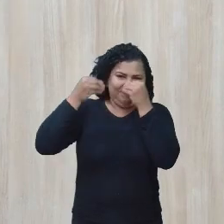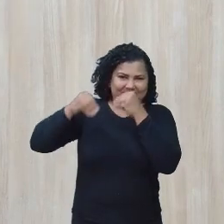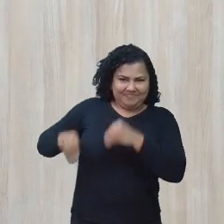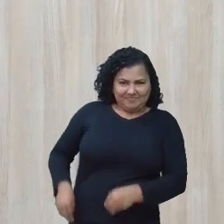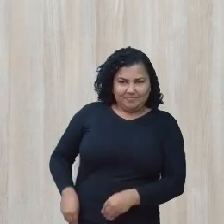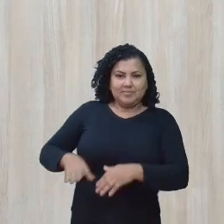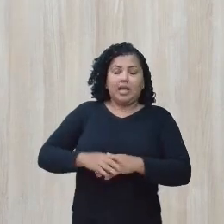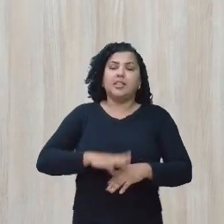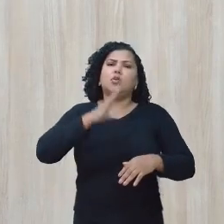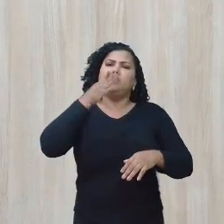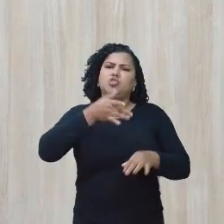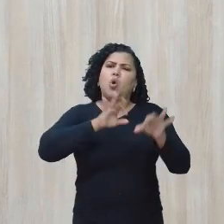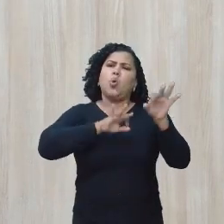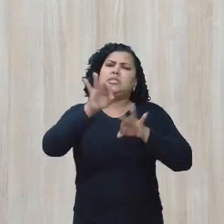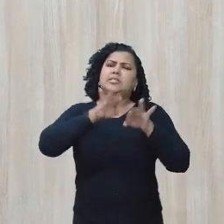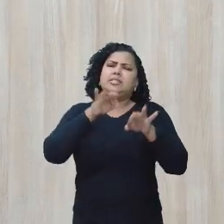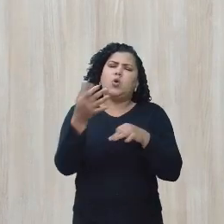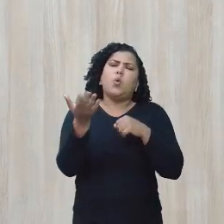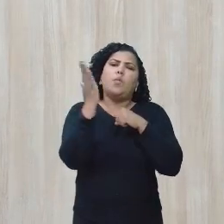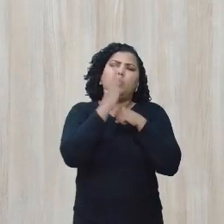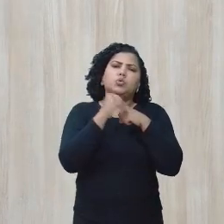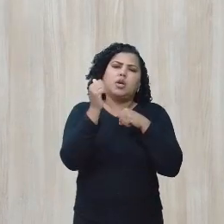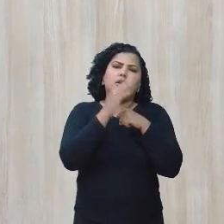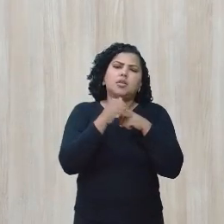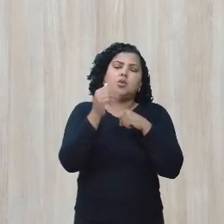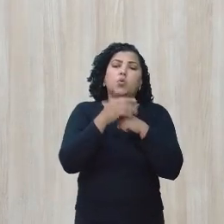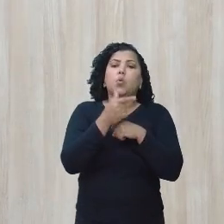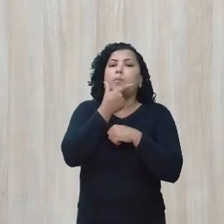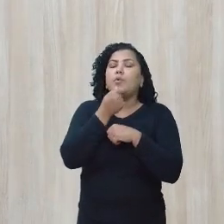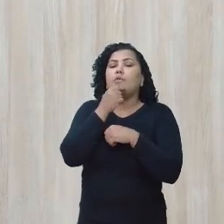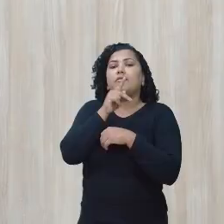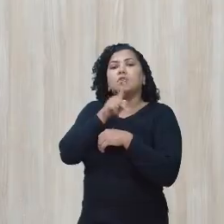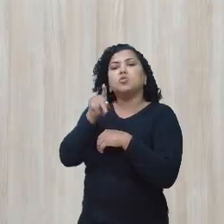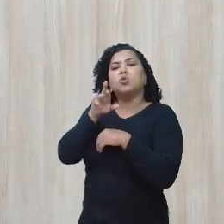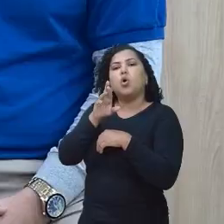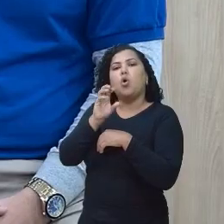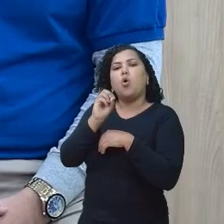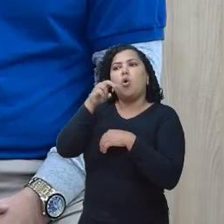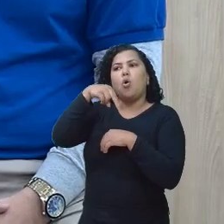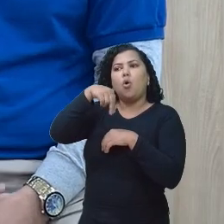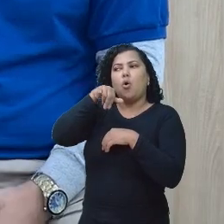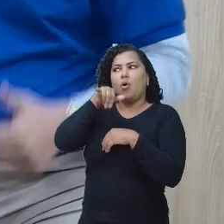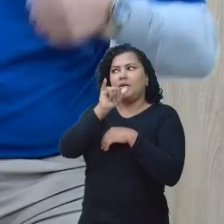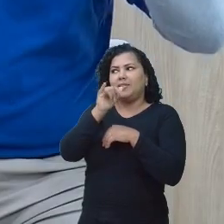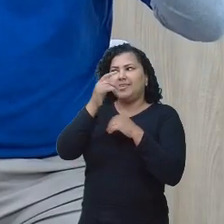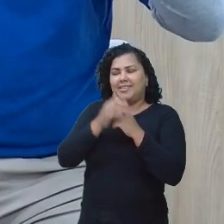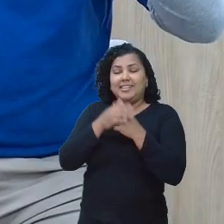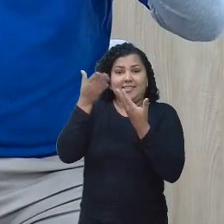preparada com muito carinho por mim e pelo professor Rony Monteiro que está aqui também.